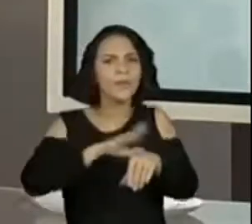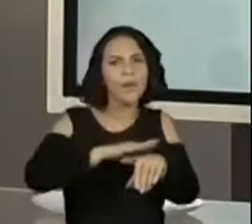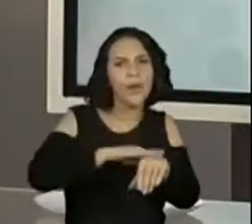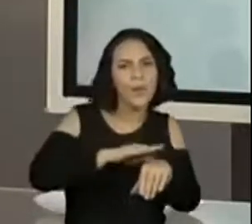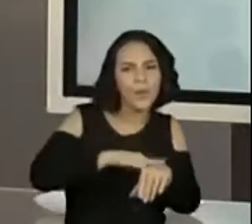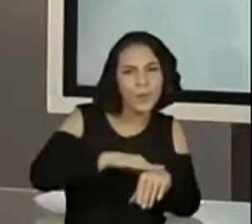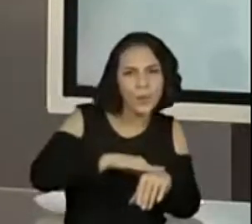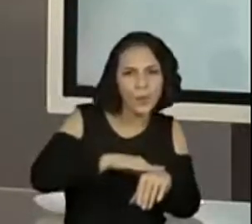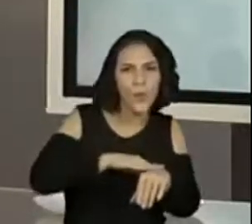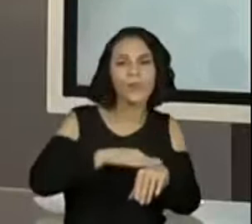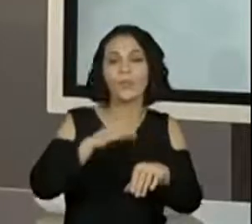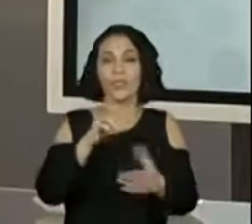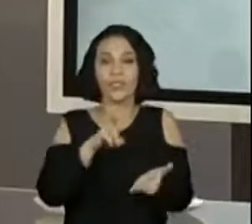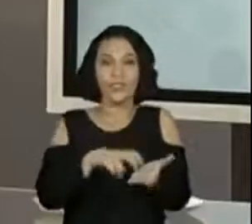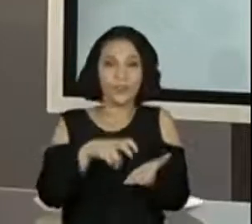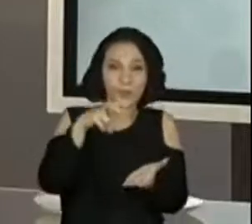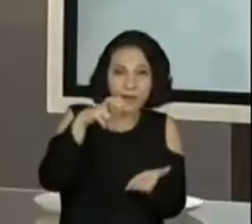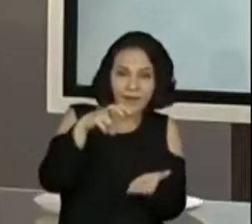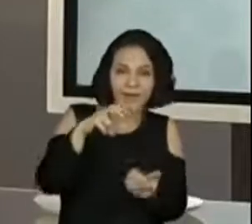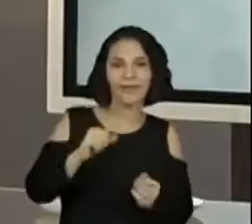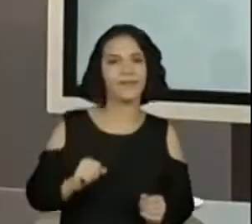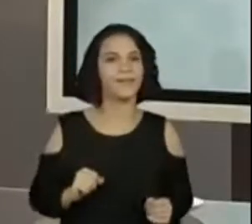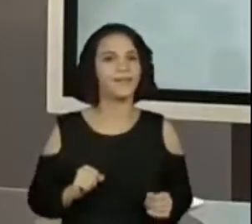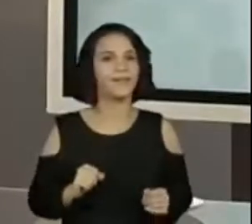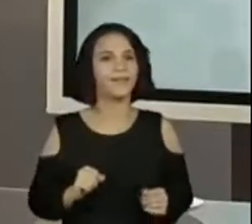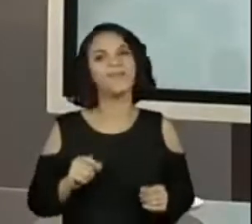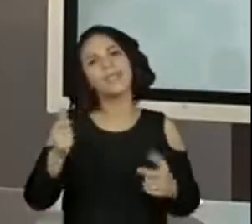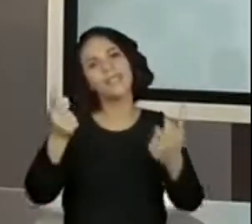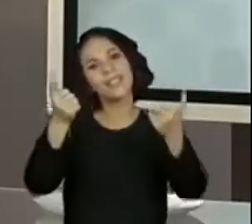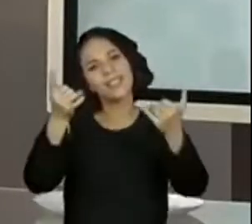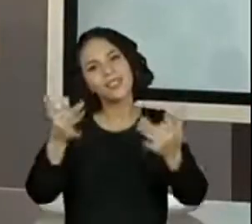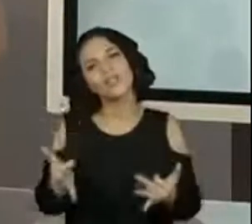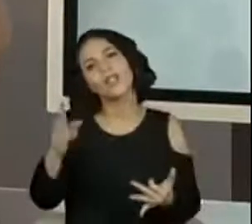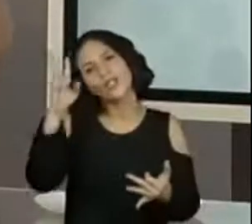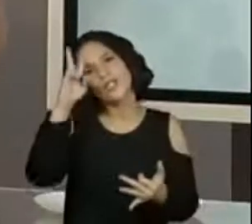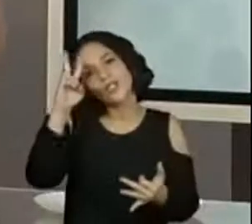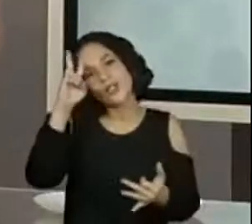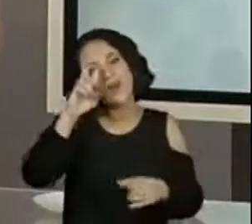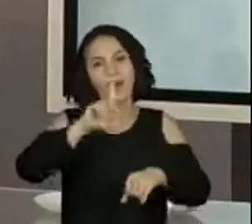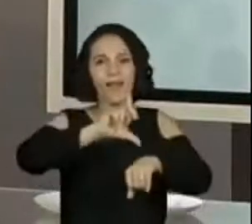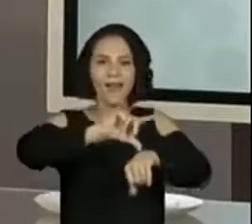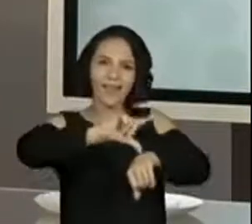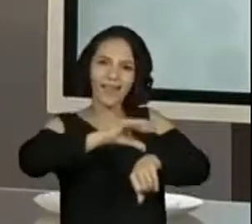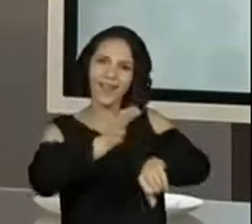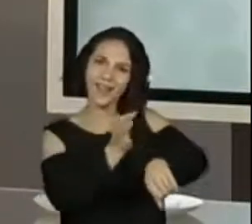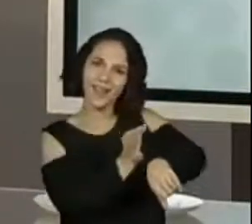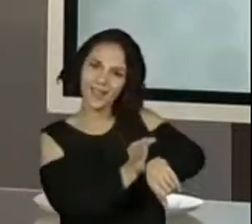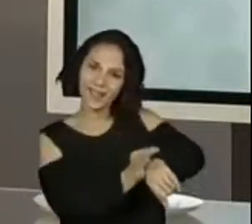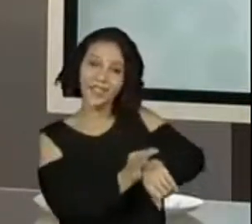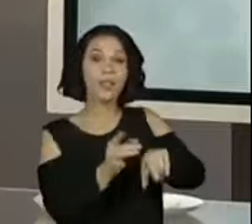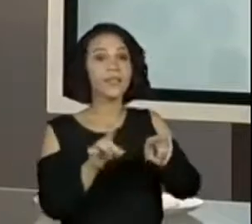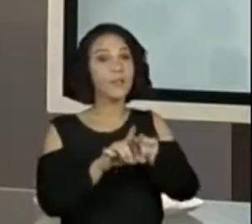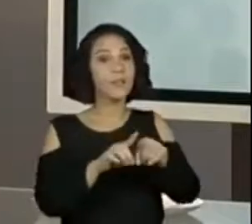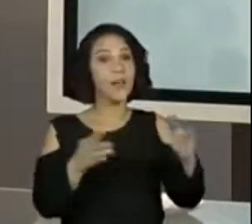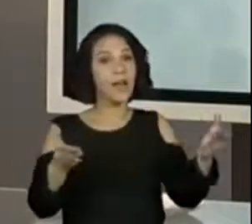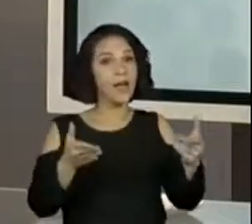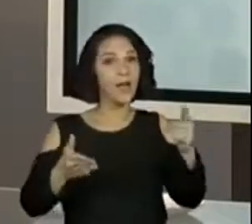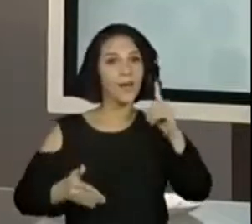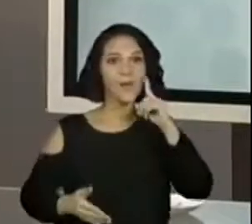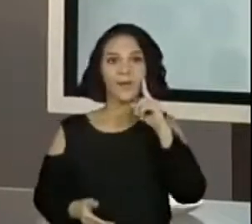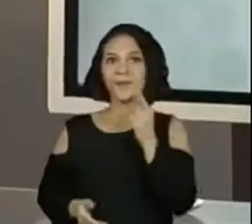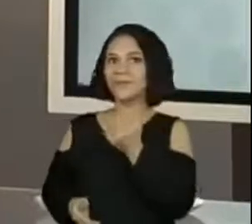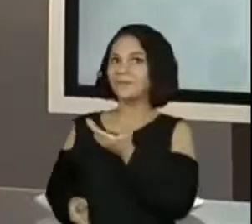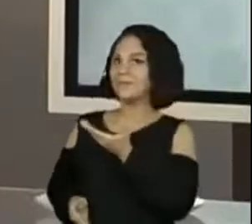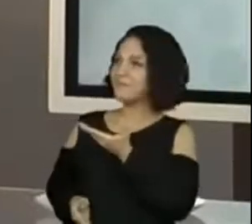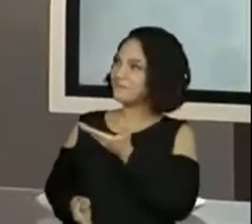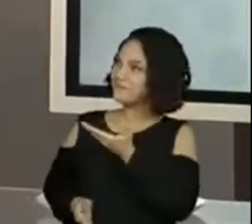tempo durante o dia. A gente falou sobre a história do relógio. E hoje a gente vai falar sobre o